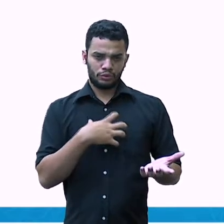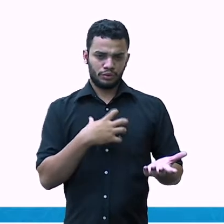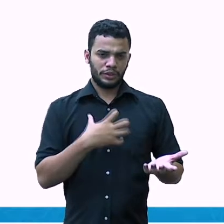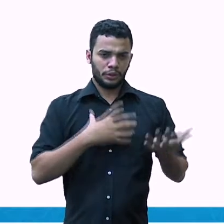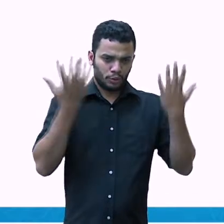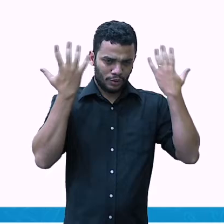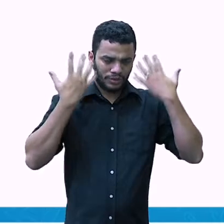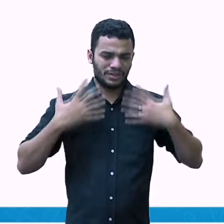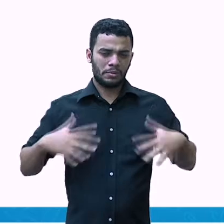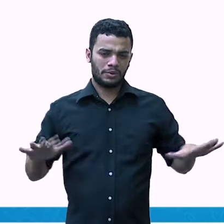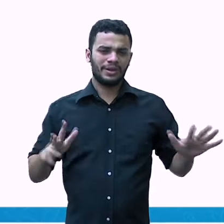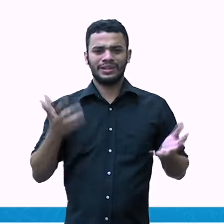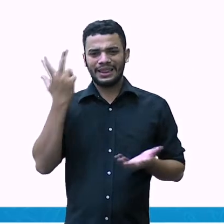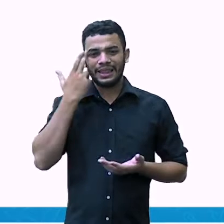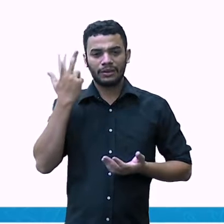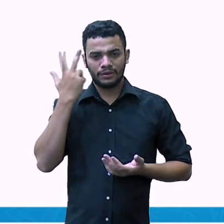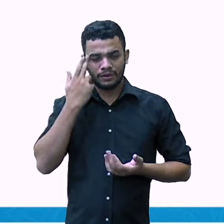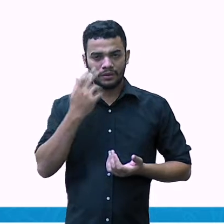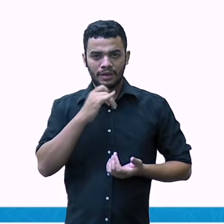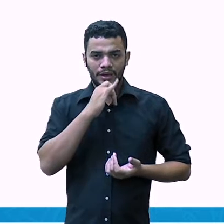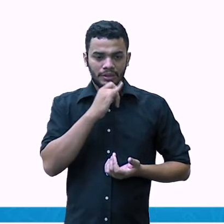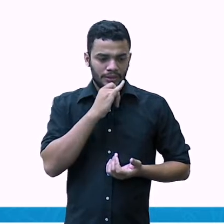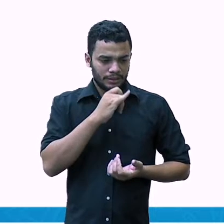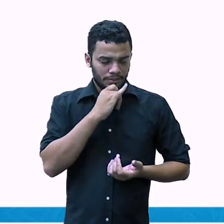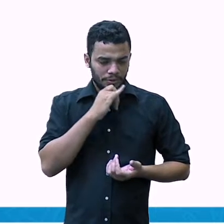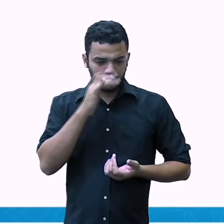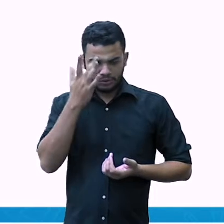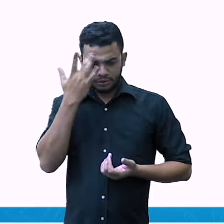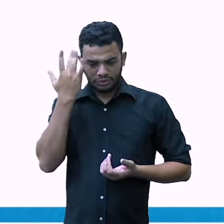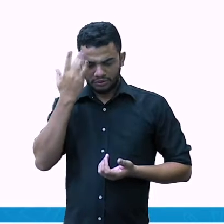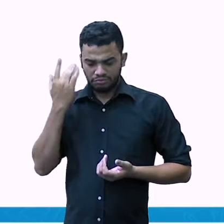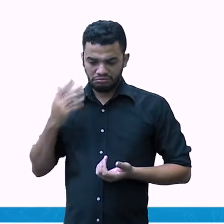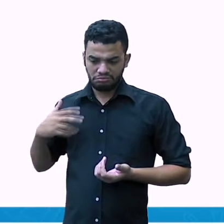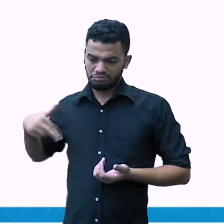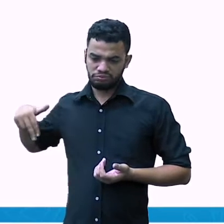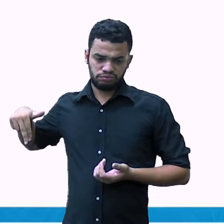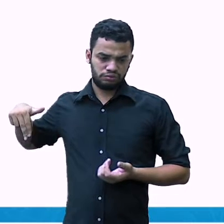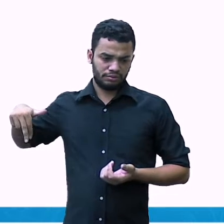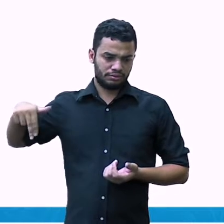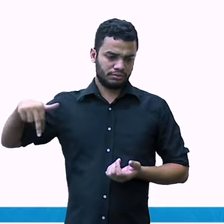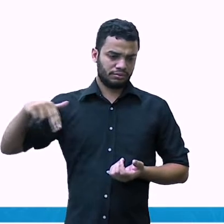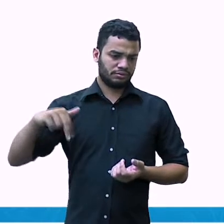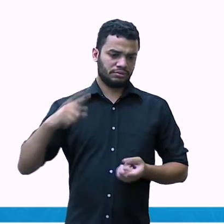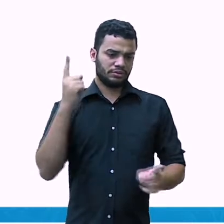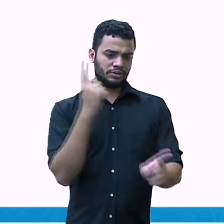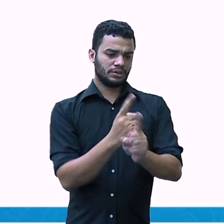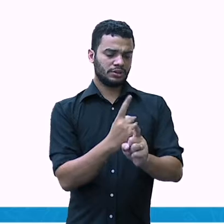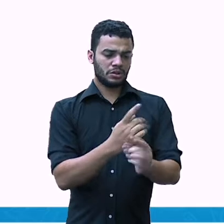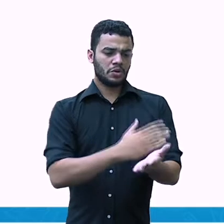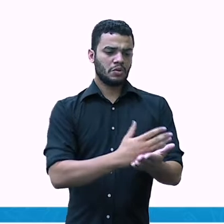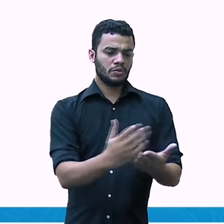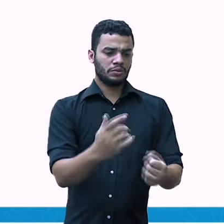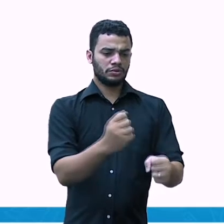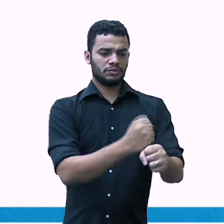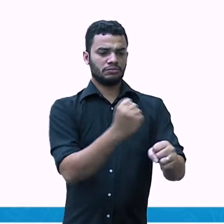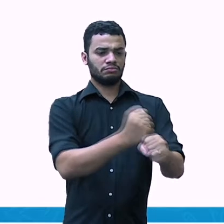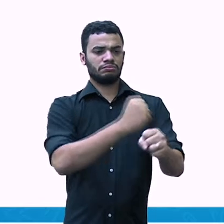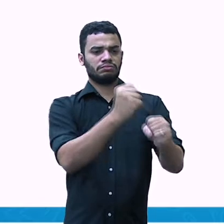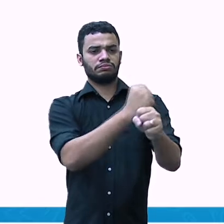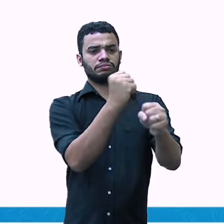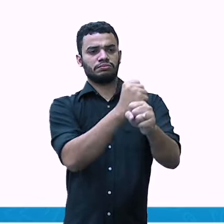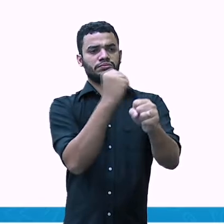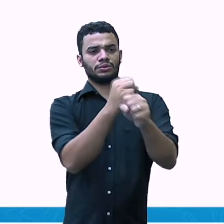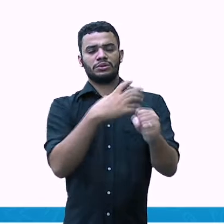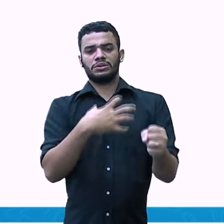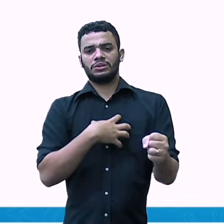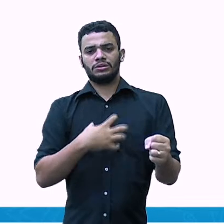foi aumentando, ou algumas pessoas influentes planejaram um território, um lugar e